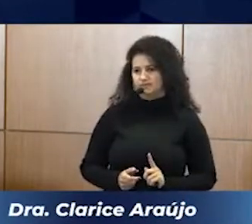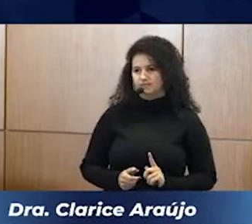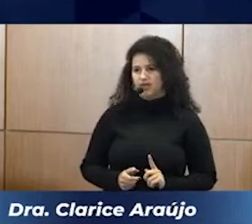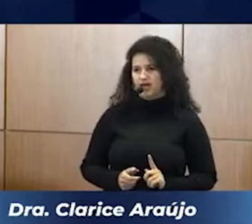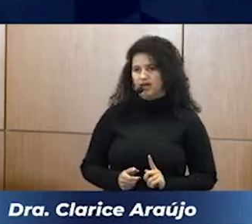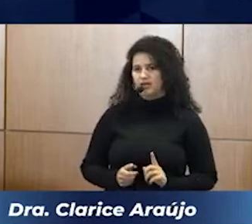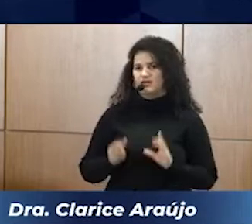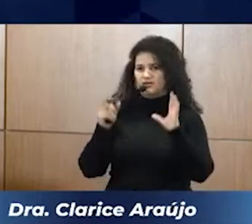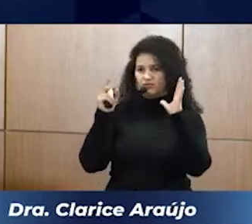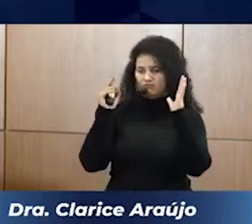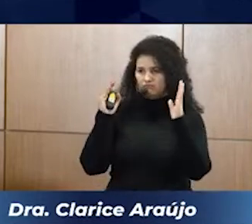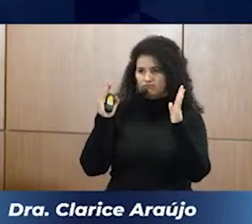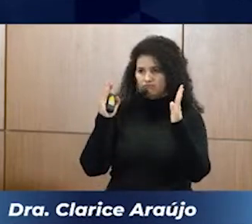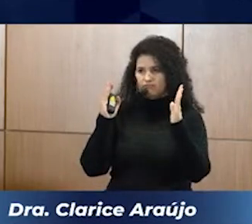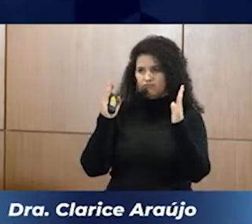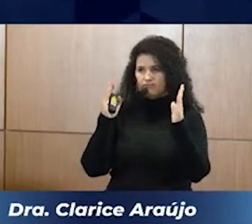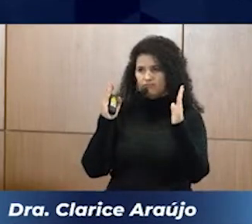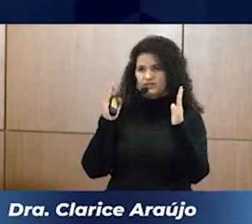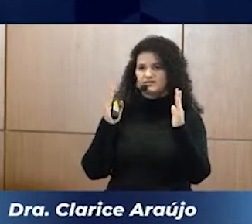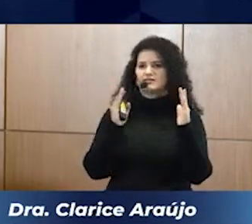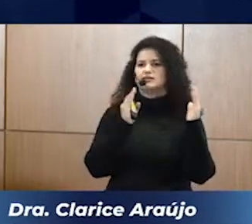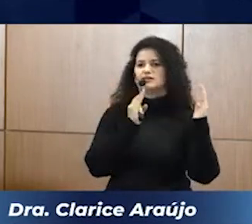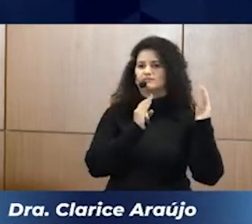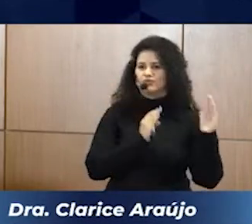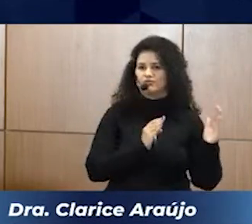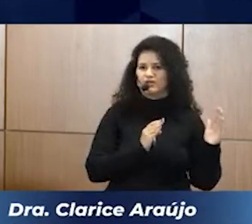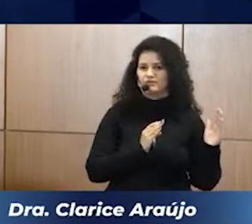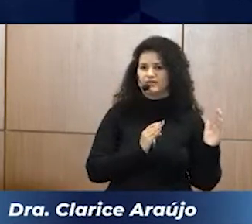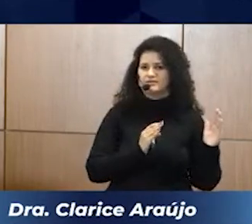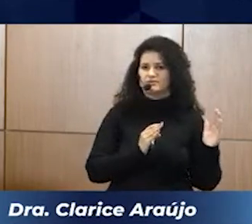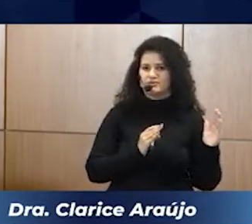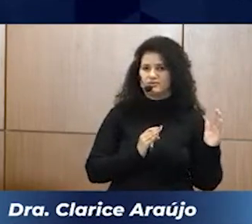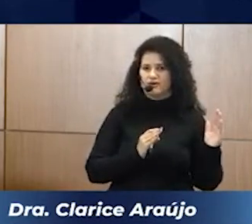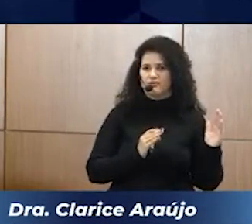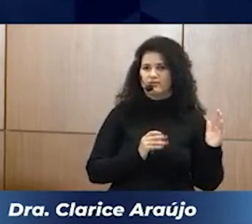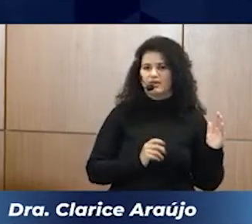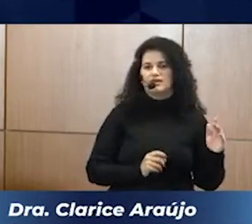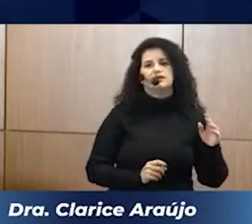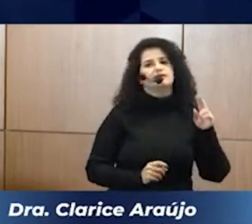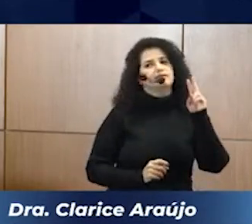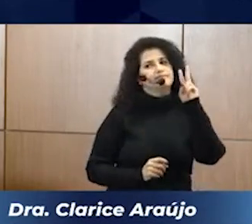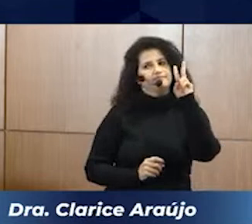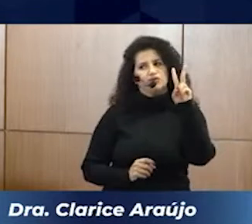coordenação. Tá? Então, fixa aqui, estou falando dessa condição.